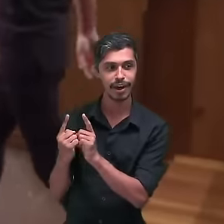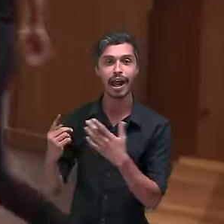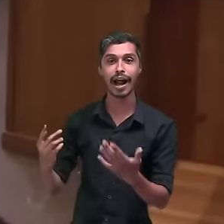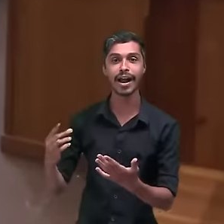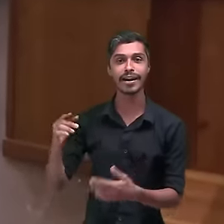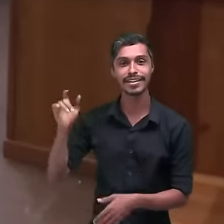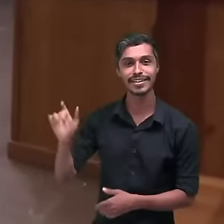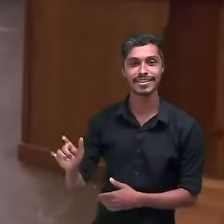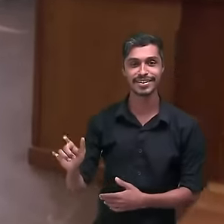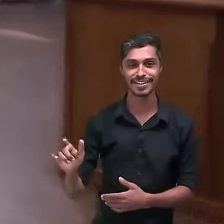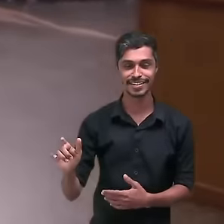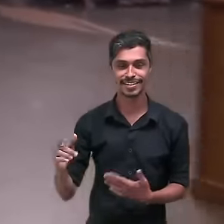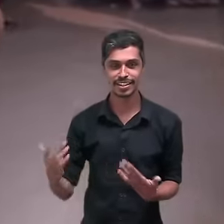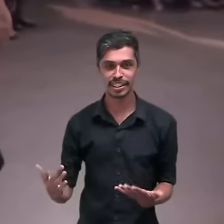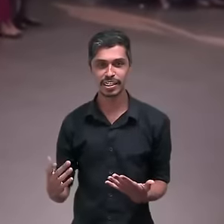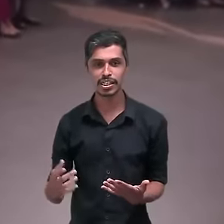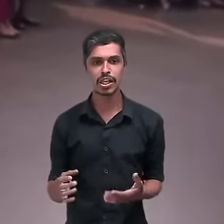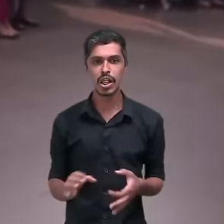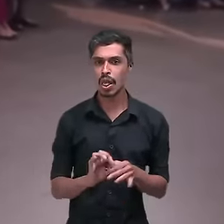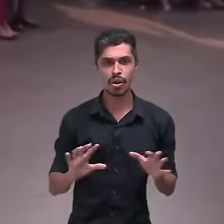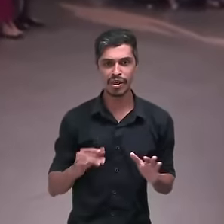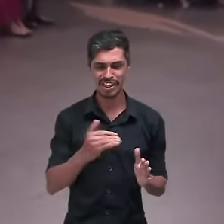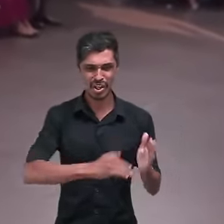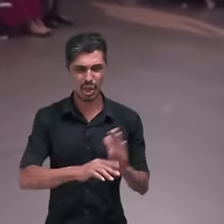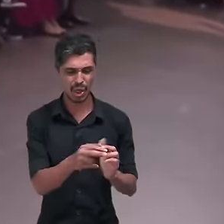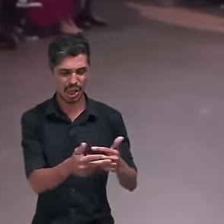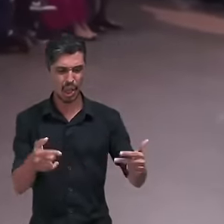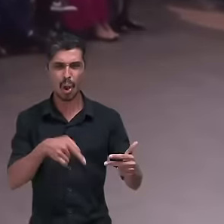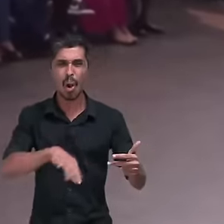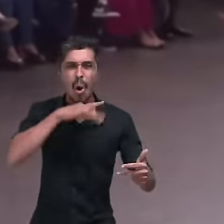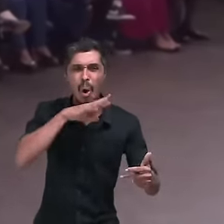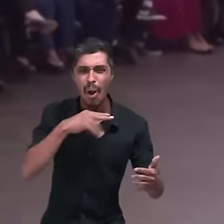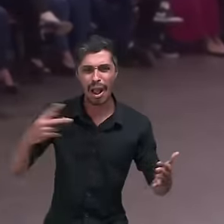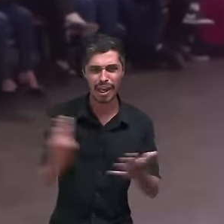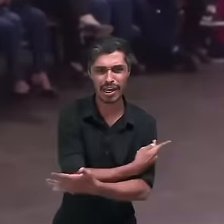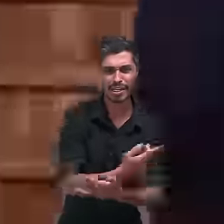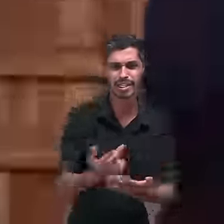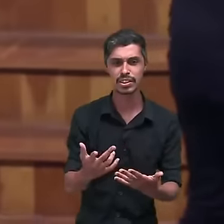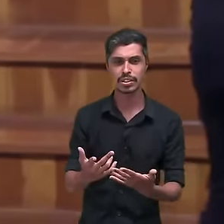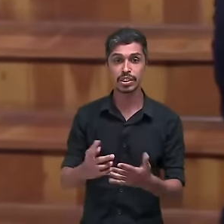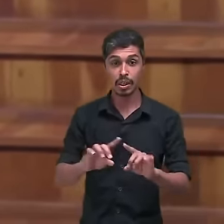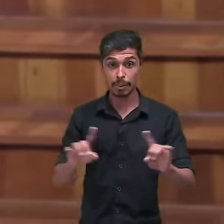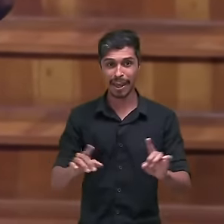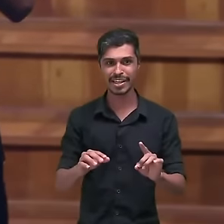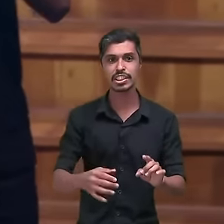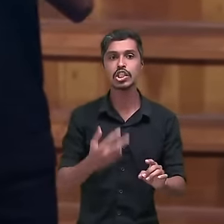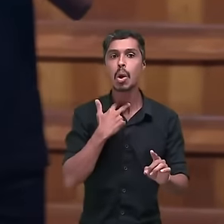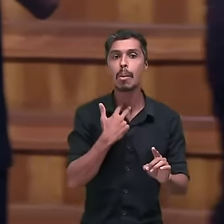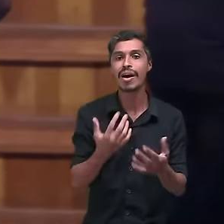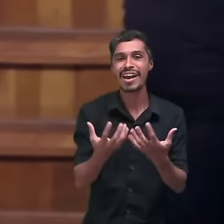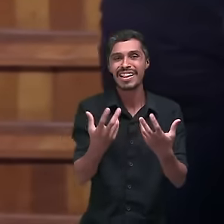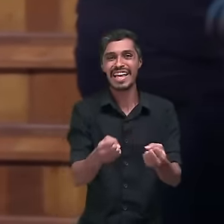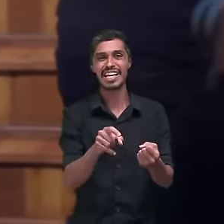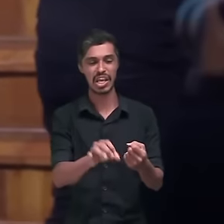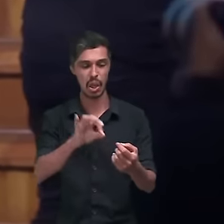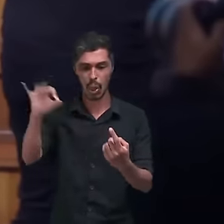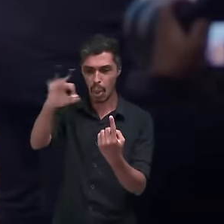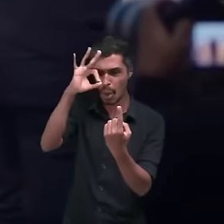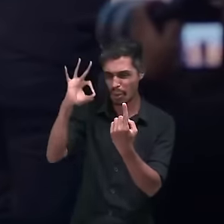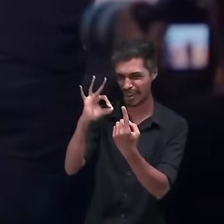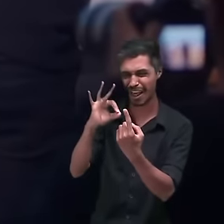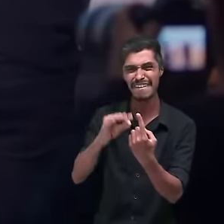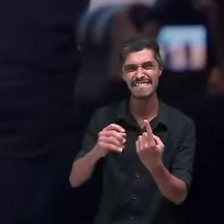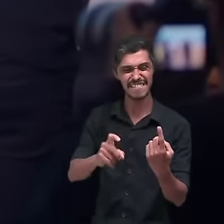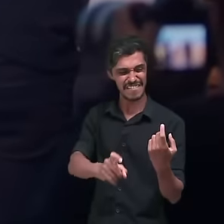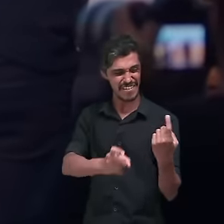del propósito. Não permita que nada te afaste de la presença del Espíritu Santo. Não permita que nada coloque frieza